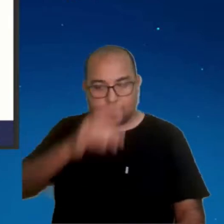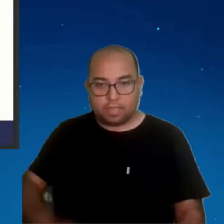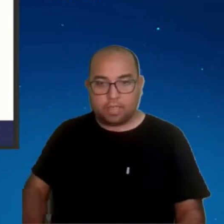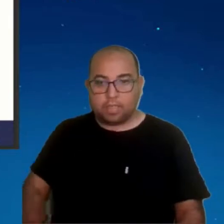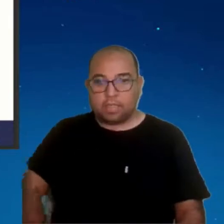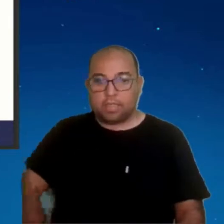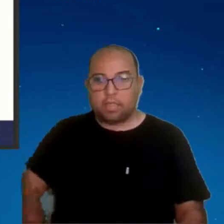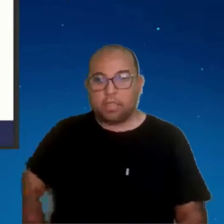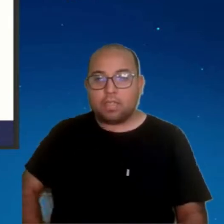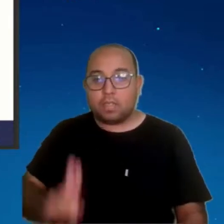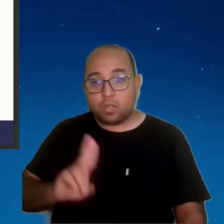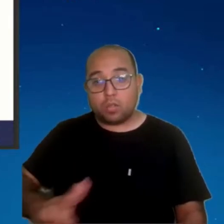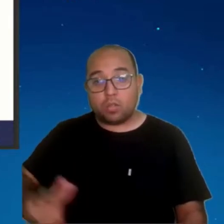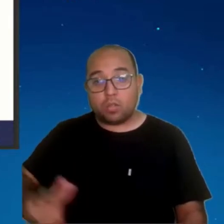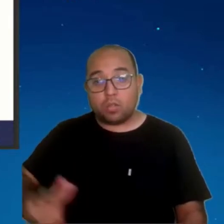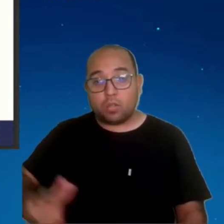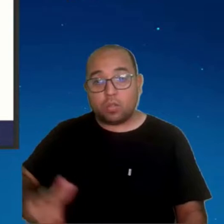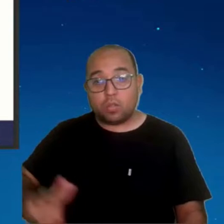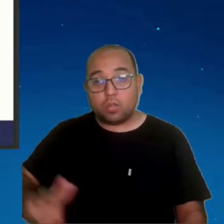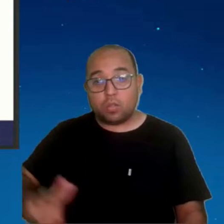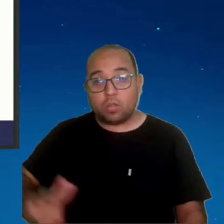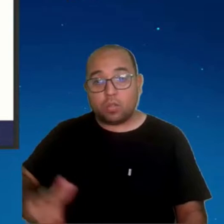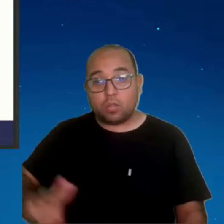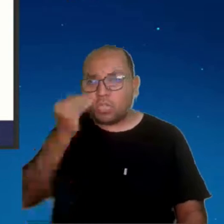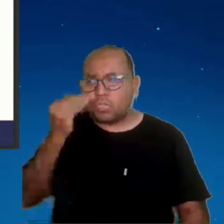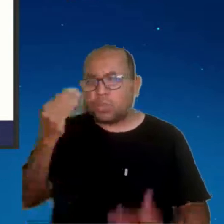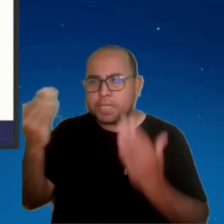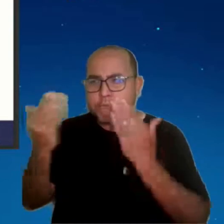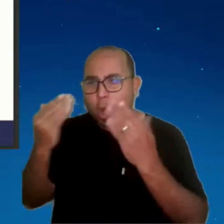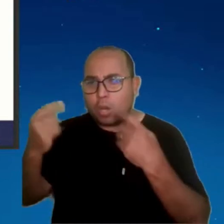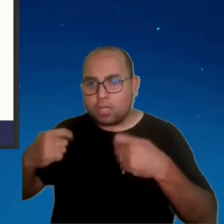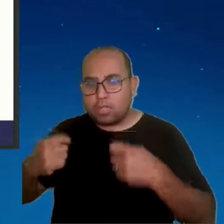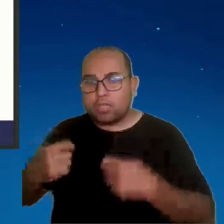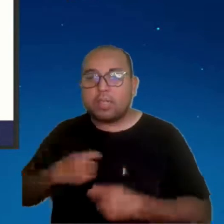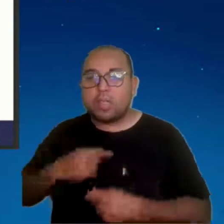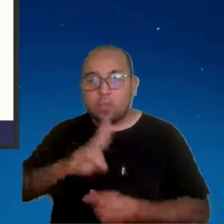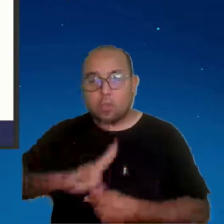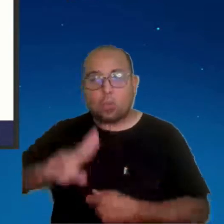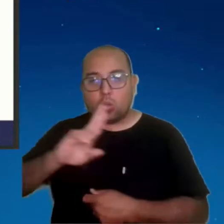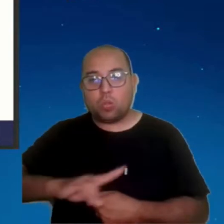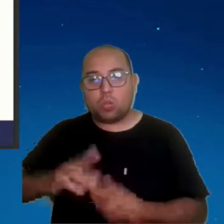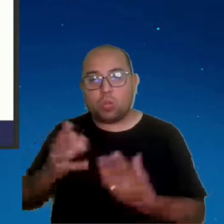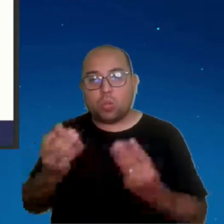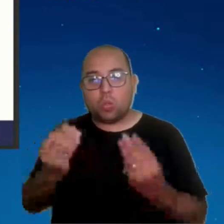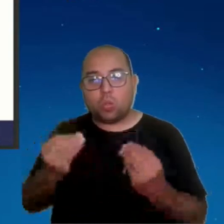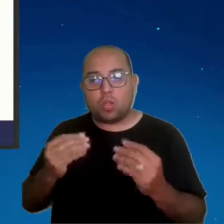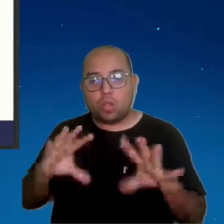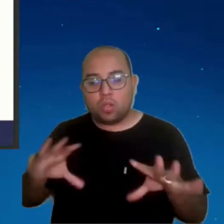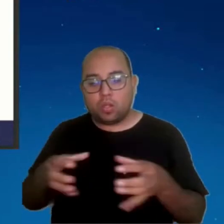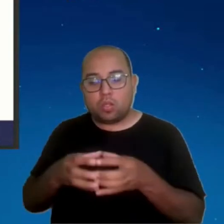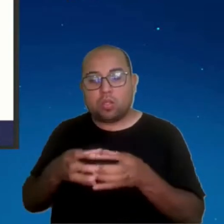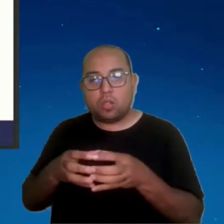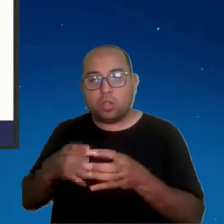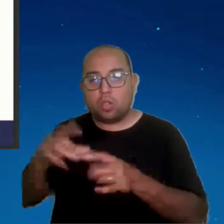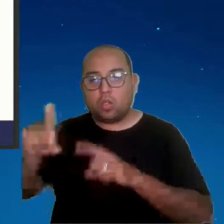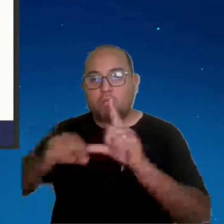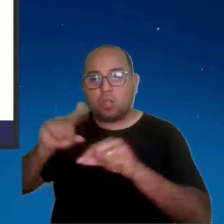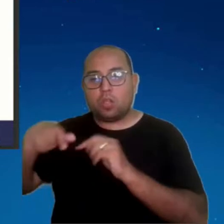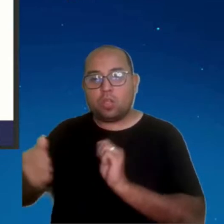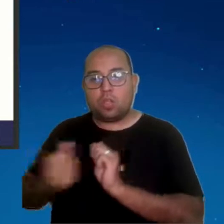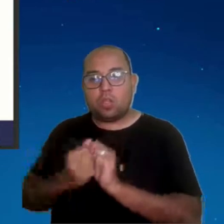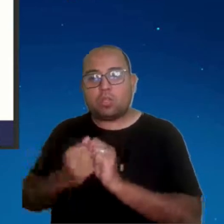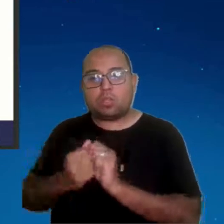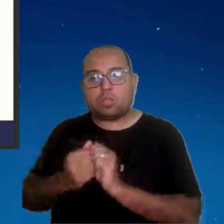que valorizar aqui o meu trabalho, né? Mas eu sou uma pessoa que eu uso, né, muito o meu time para escolher junto comigo, quando é